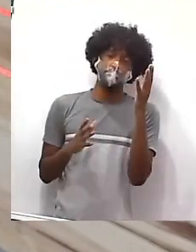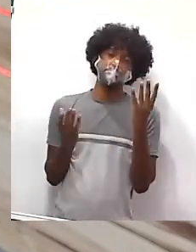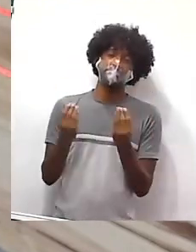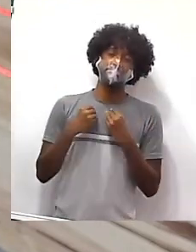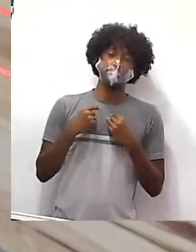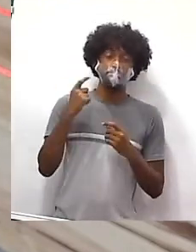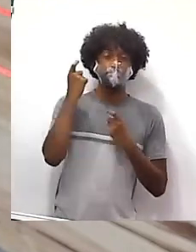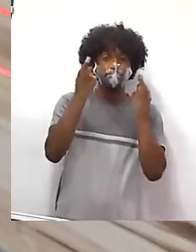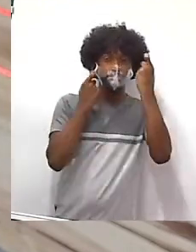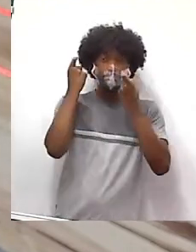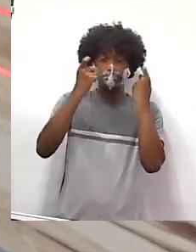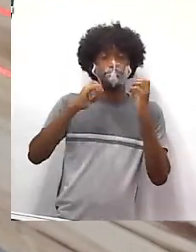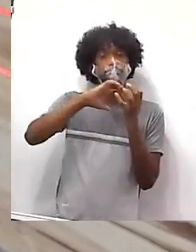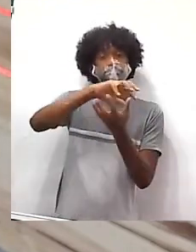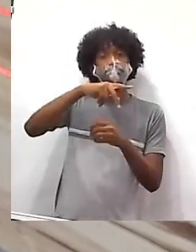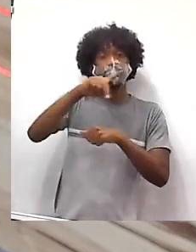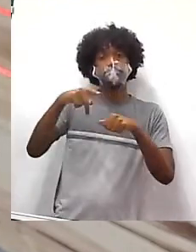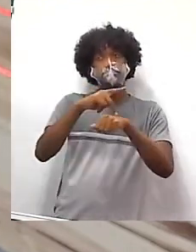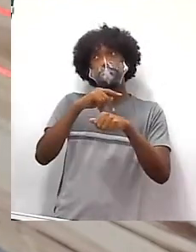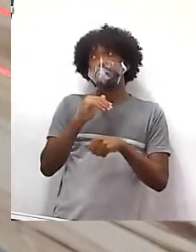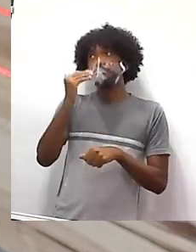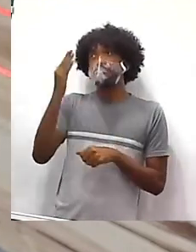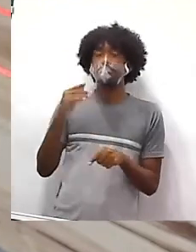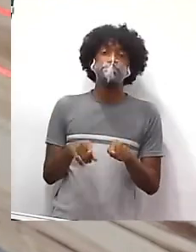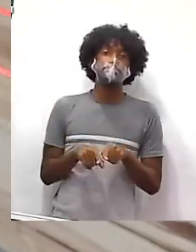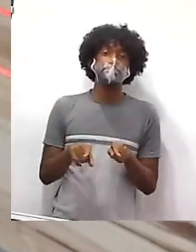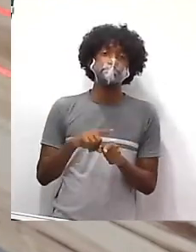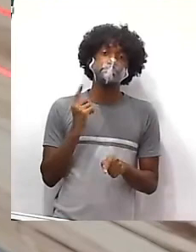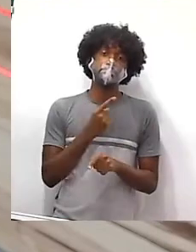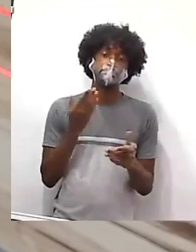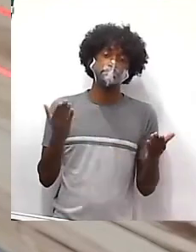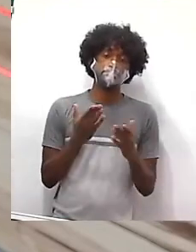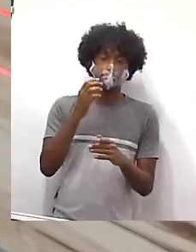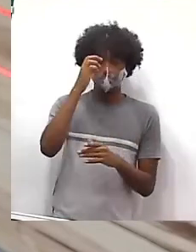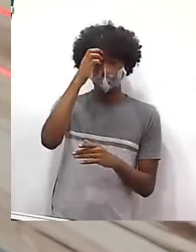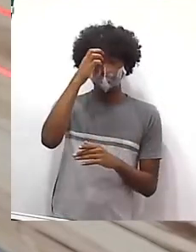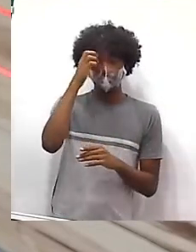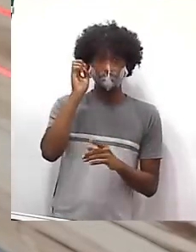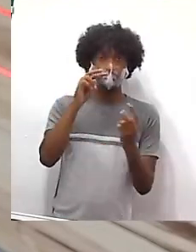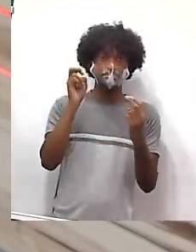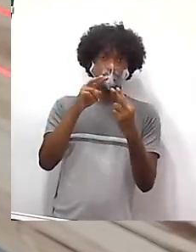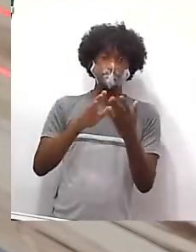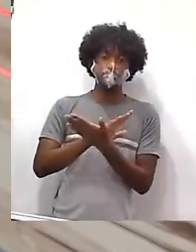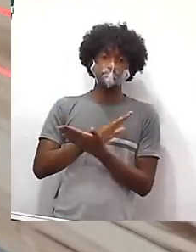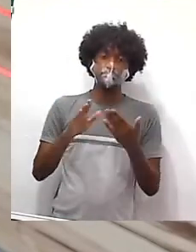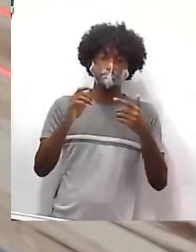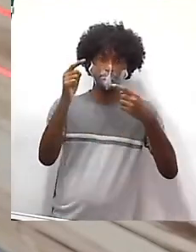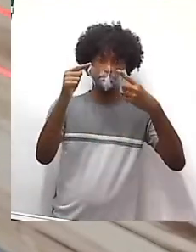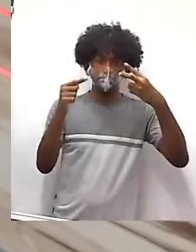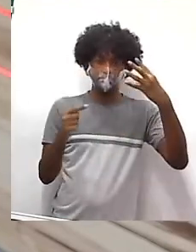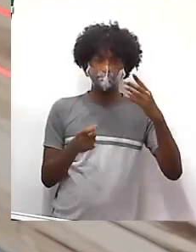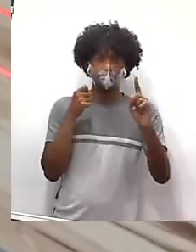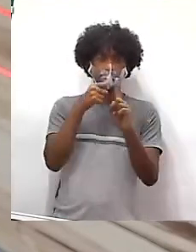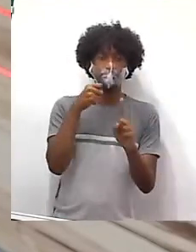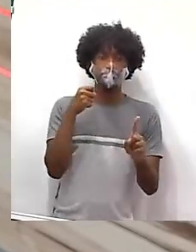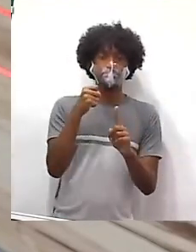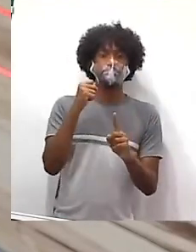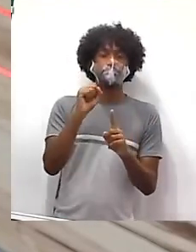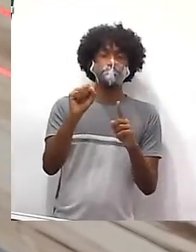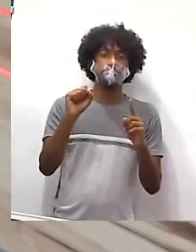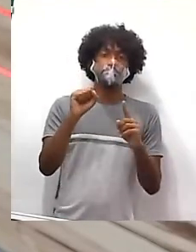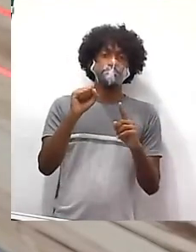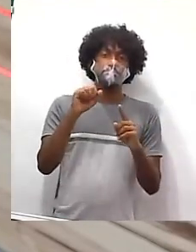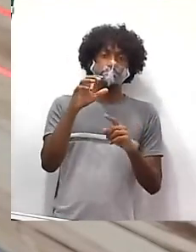preocupando de nível internacional, ok? E aí a gente vai ver agora algumas características desses impactos ambientais que estão